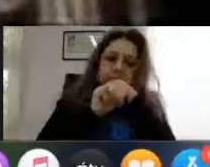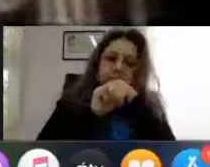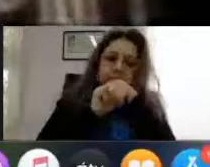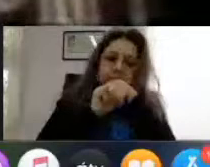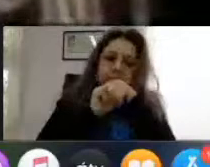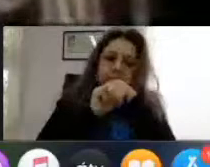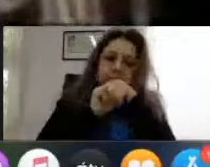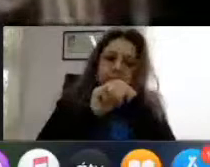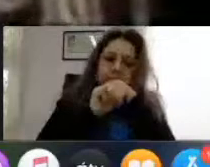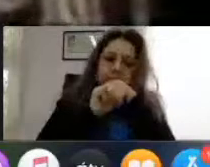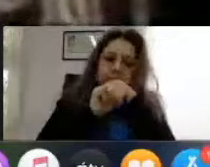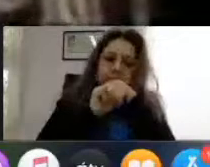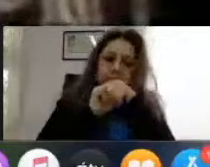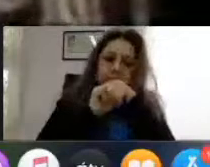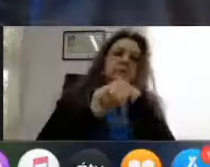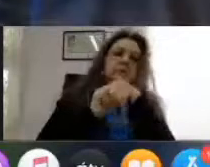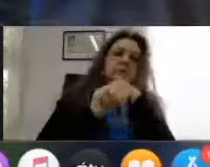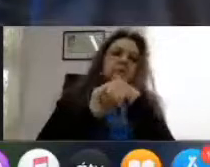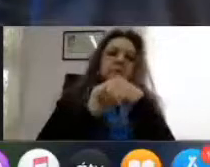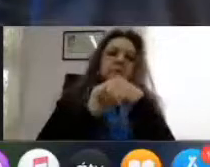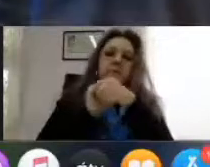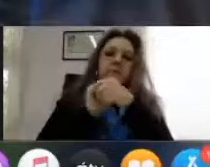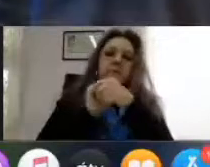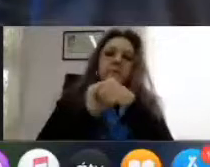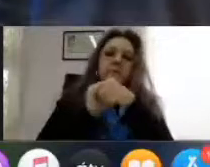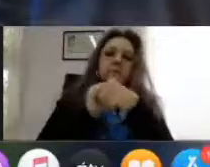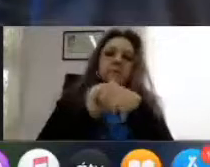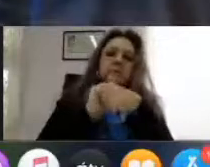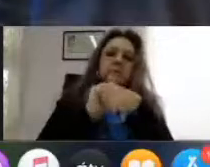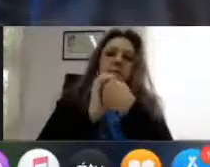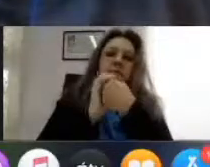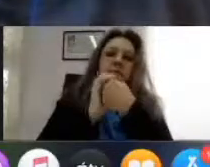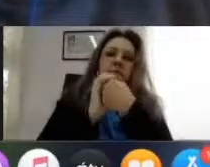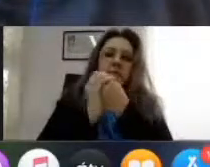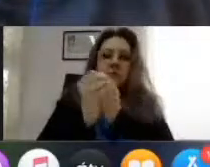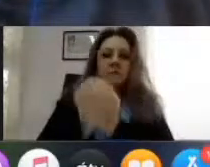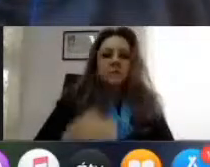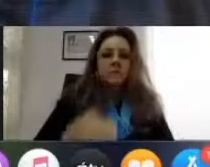casa, mas é o chão das eras geológicas. Enfim,